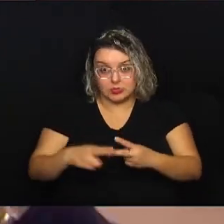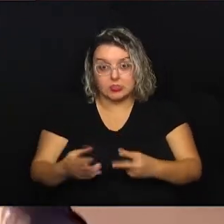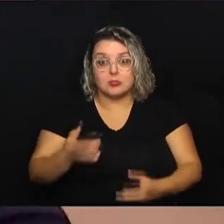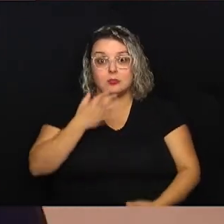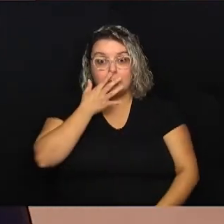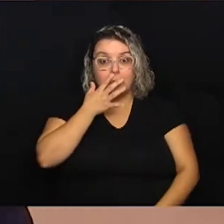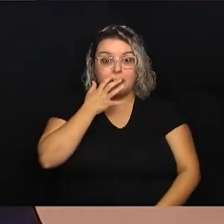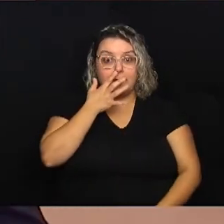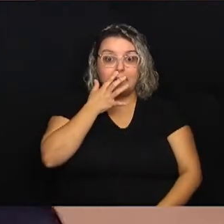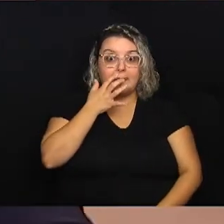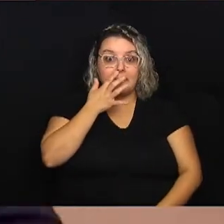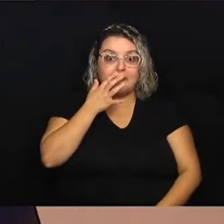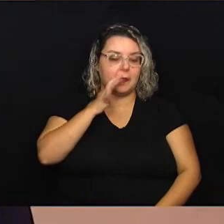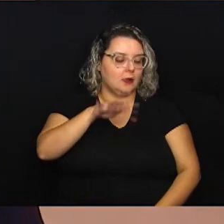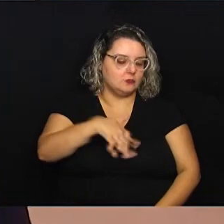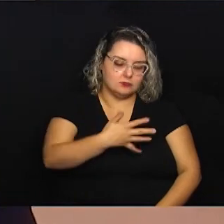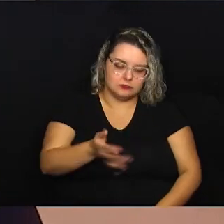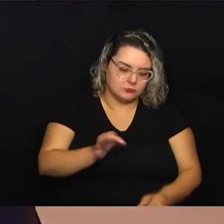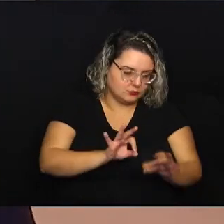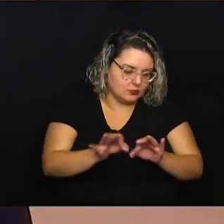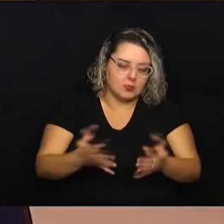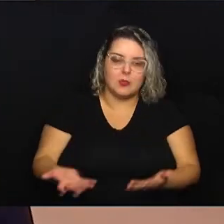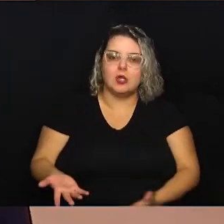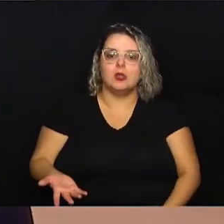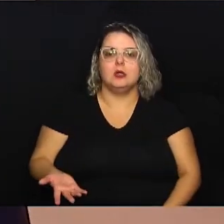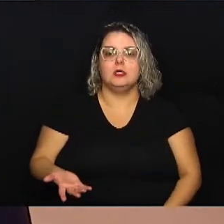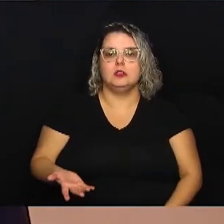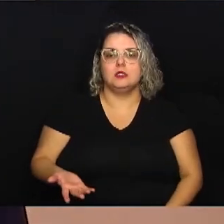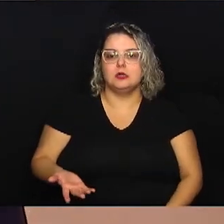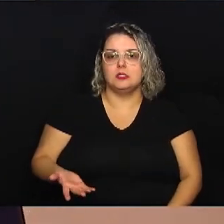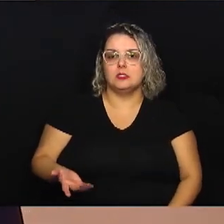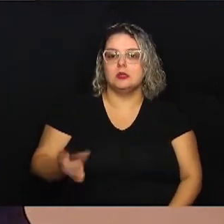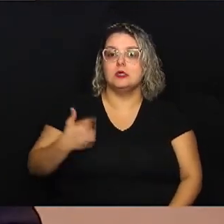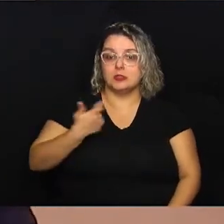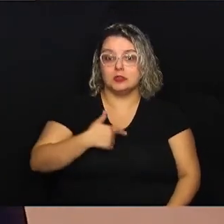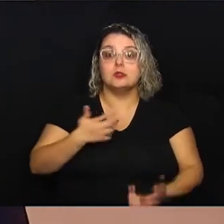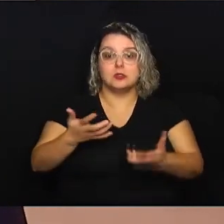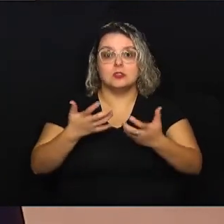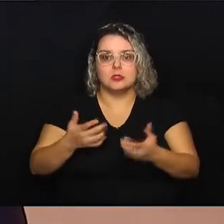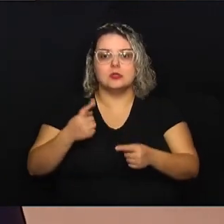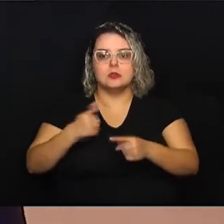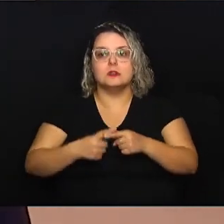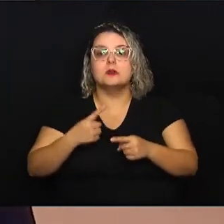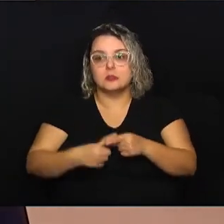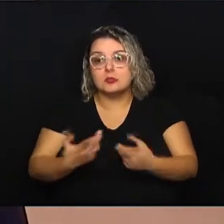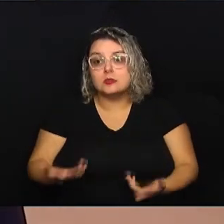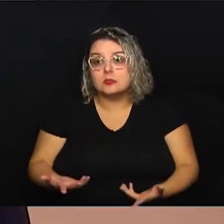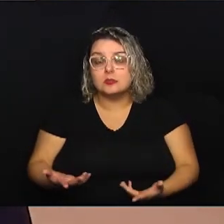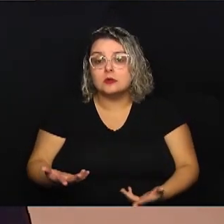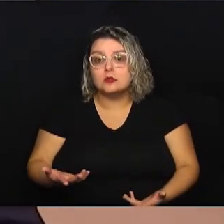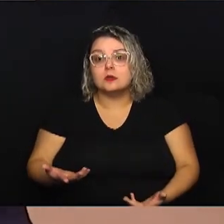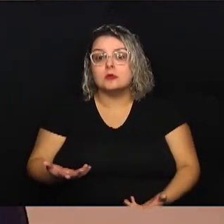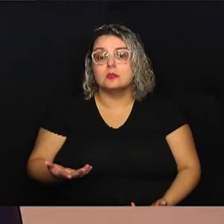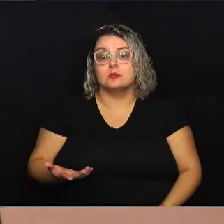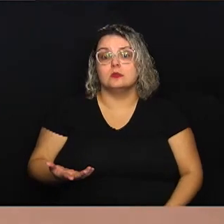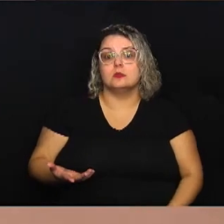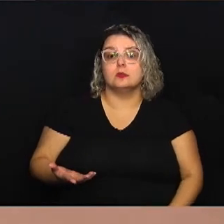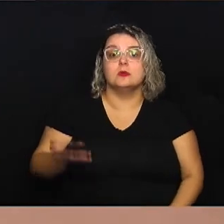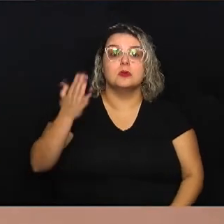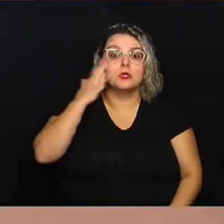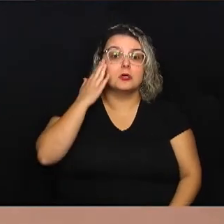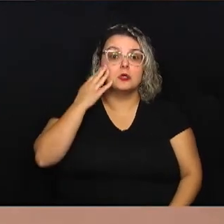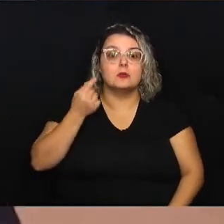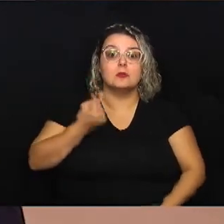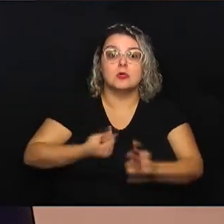de forma planilhada, enfim, né? E a gente também quer saber por que que eles não fazem esse pagamento diretamente,